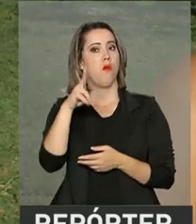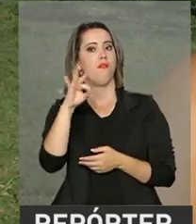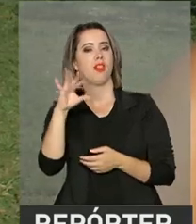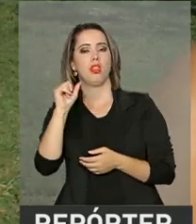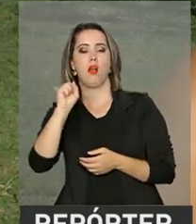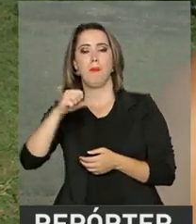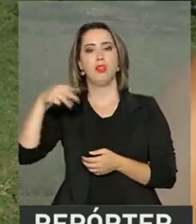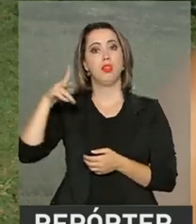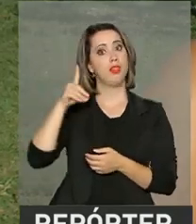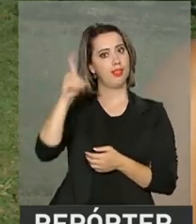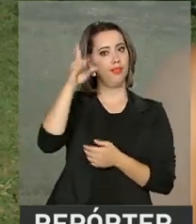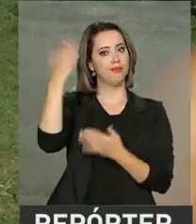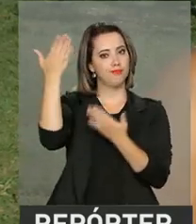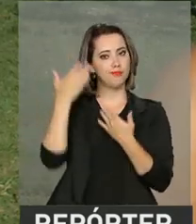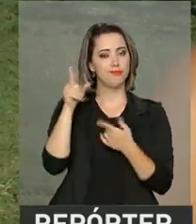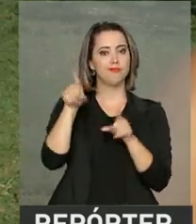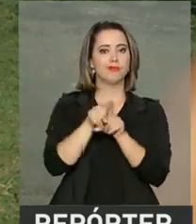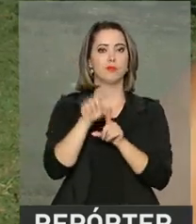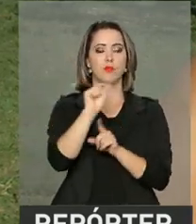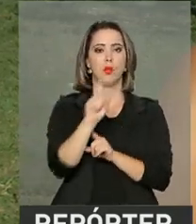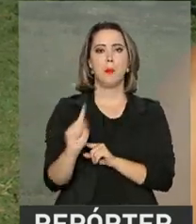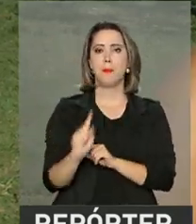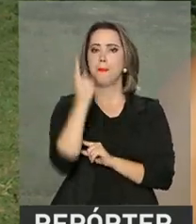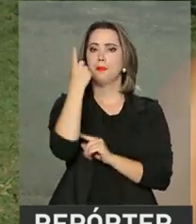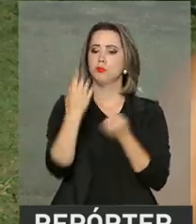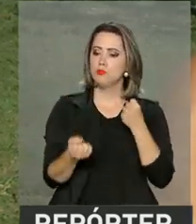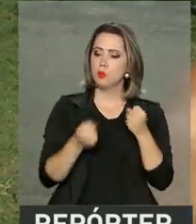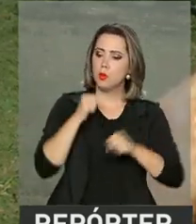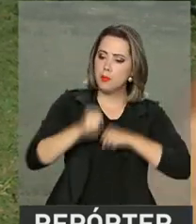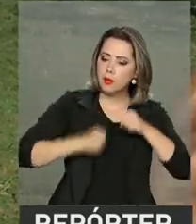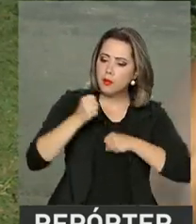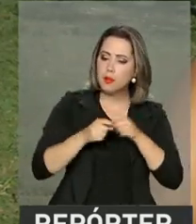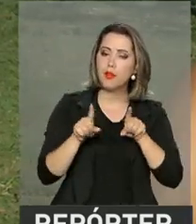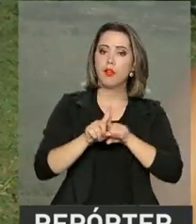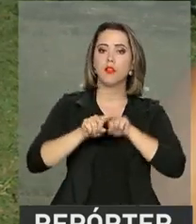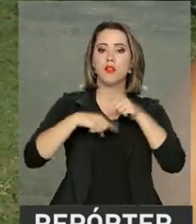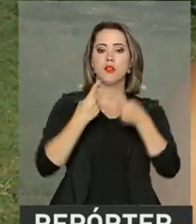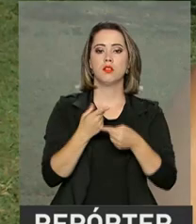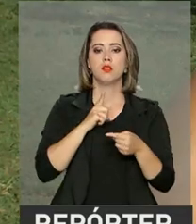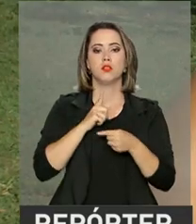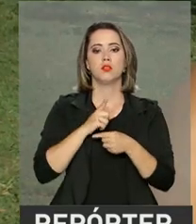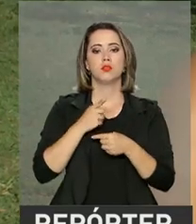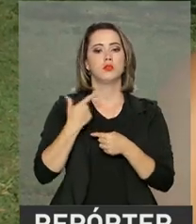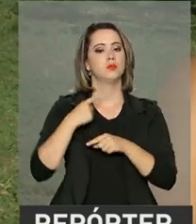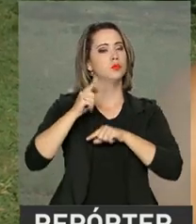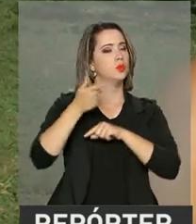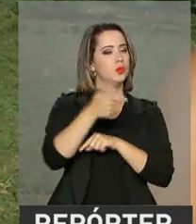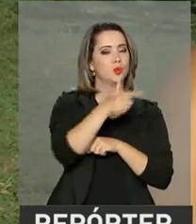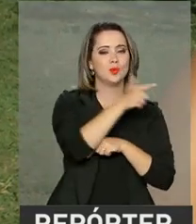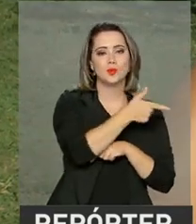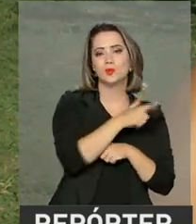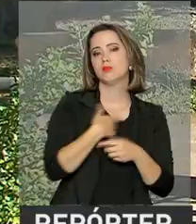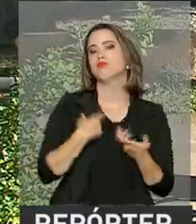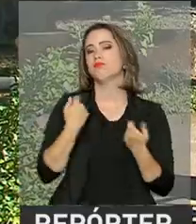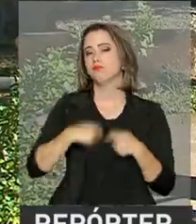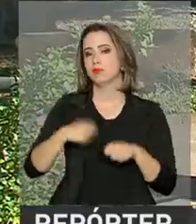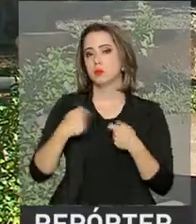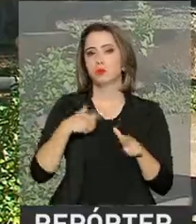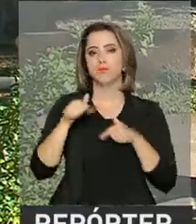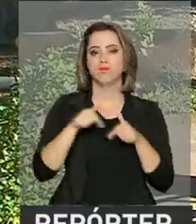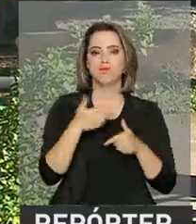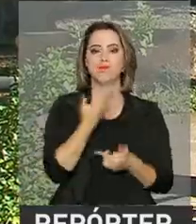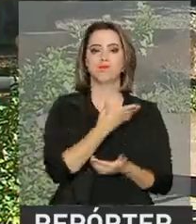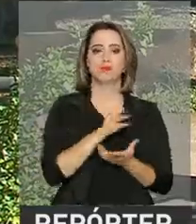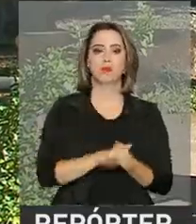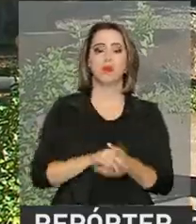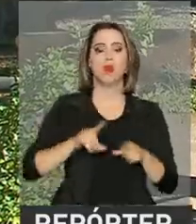meu café e primeiro meu exercício físico, minha caminhada. Depois eu vou fazer o resto das coisas que eu tenho que fazer durante o dia. Mas